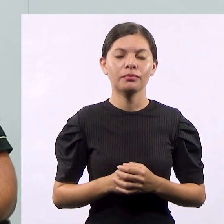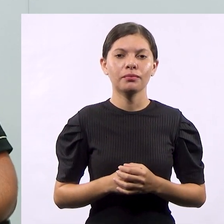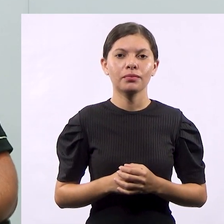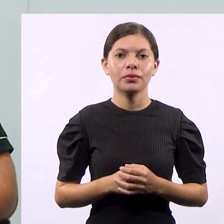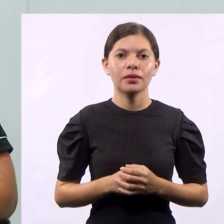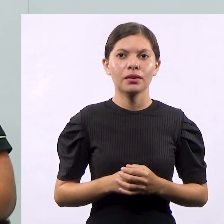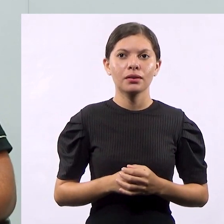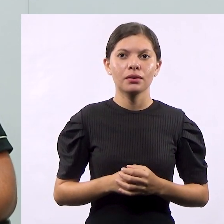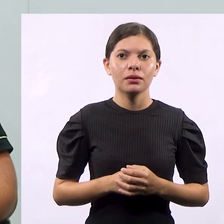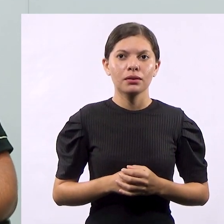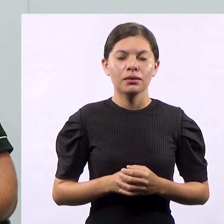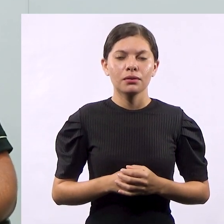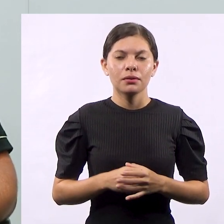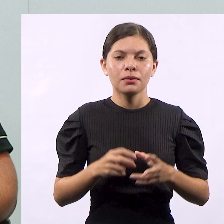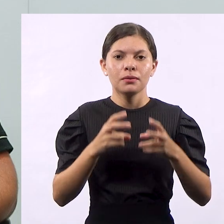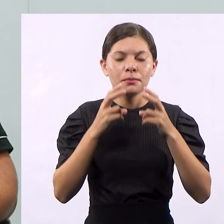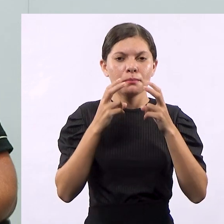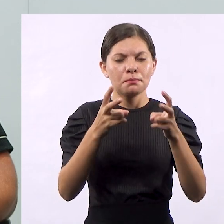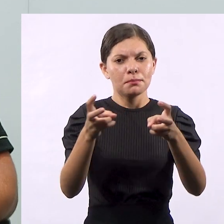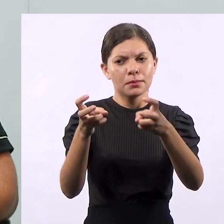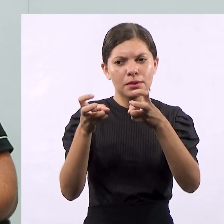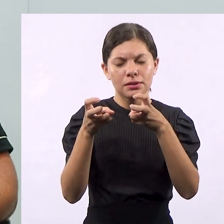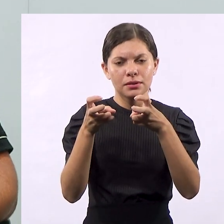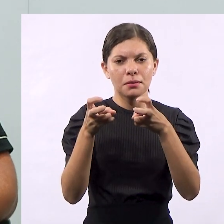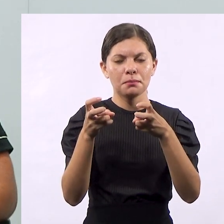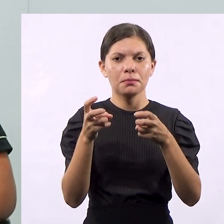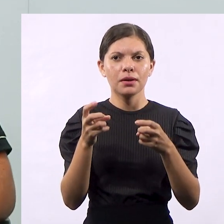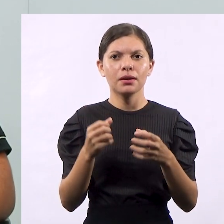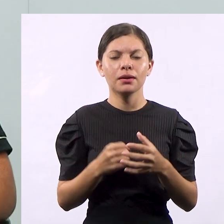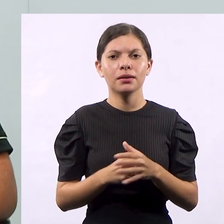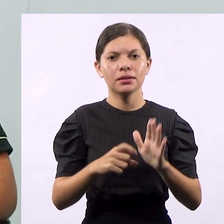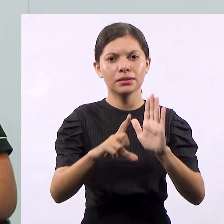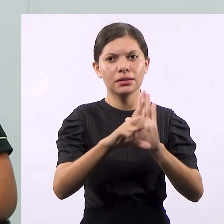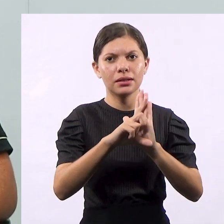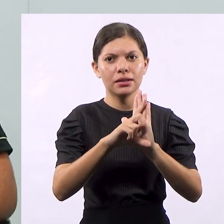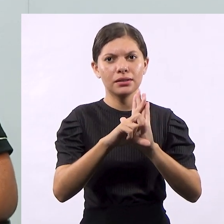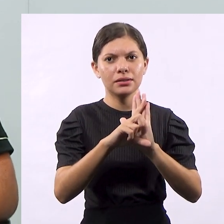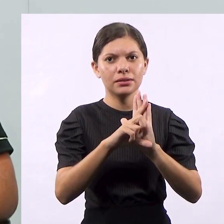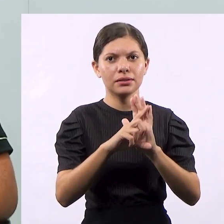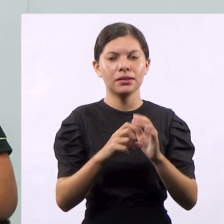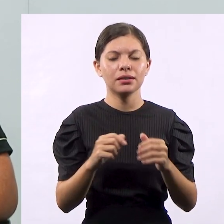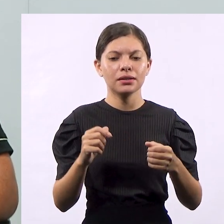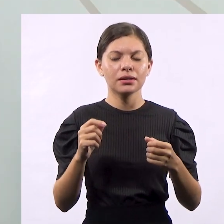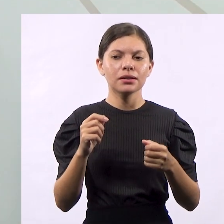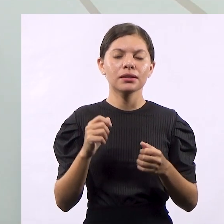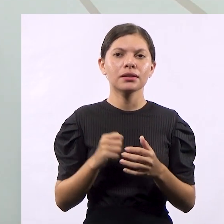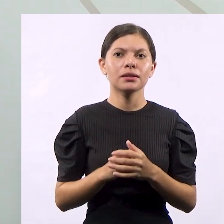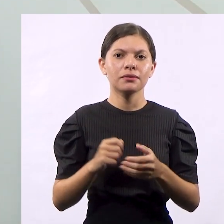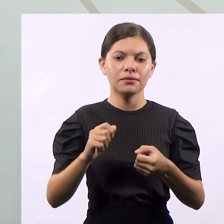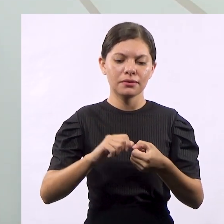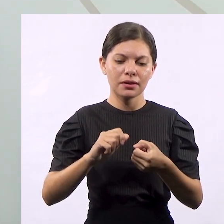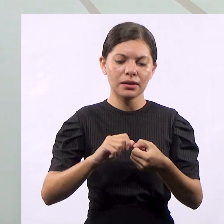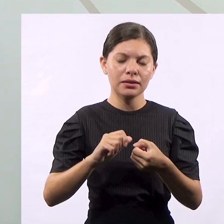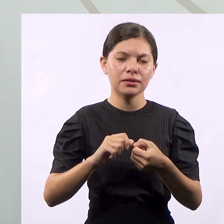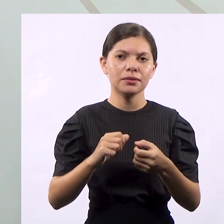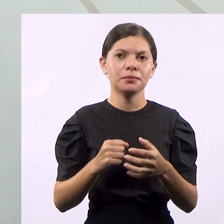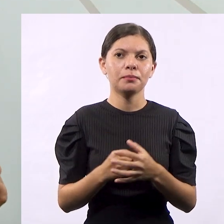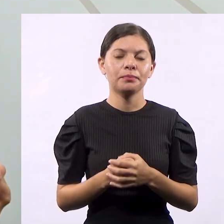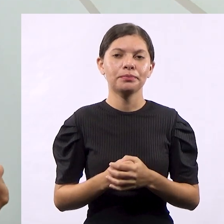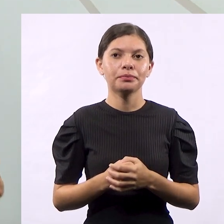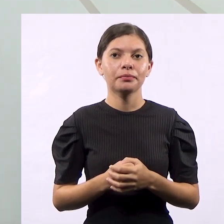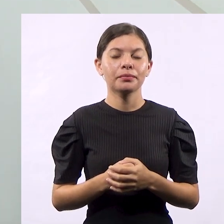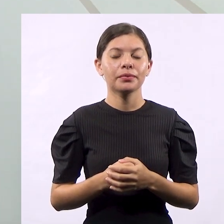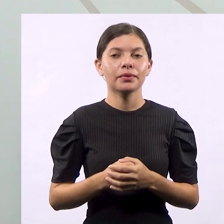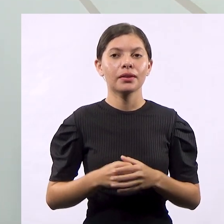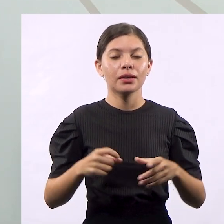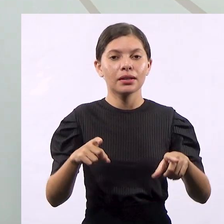quais são aquelas que se aplicam e que recaem sobre a gestão da unidade. E também, professor, é importante perceber